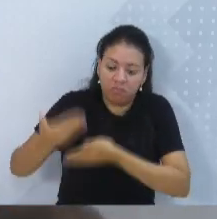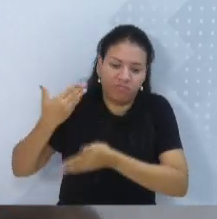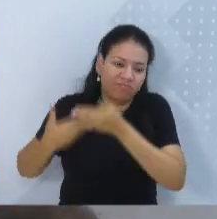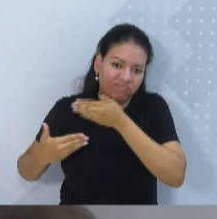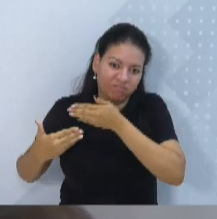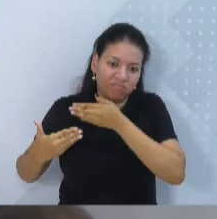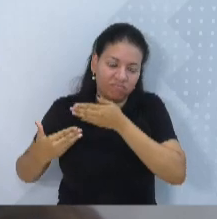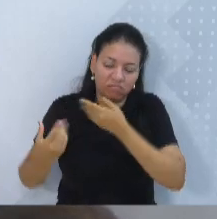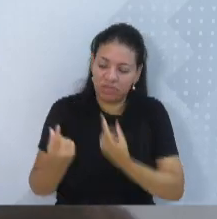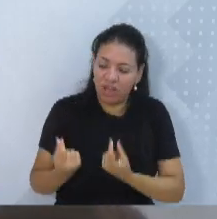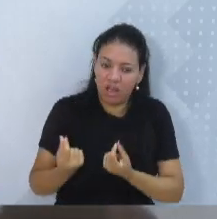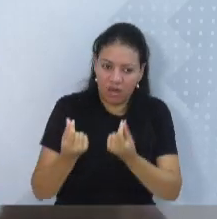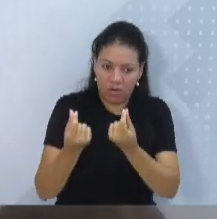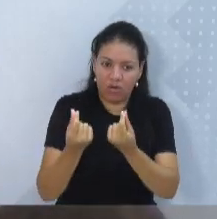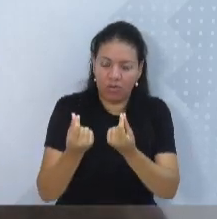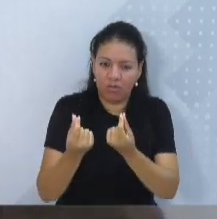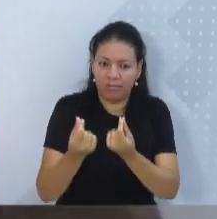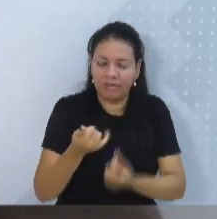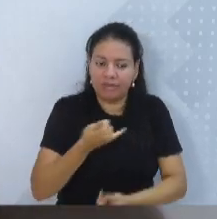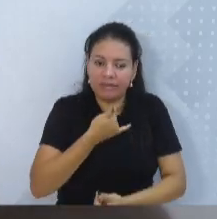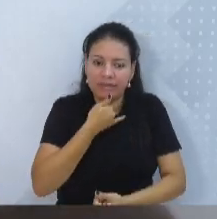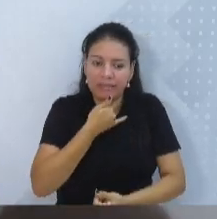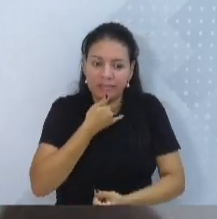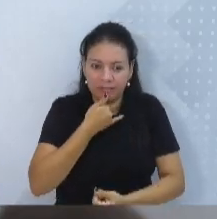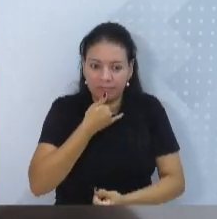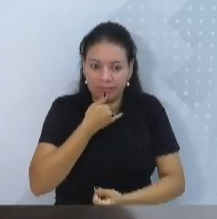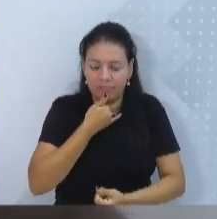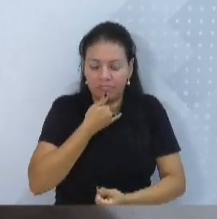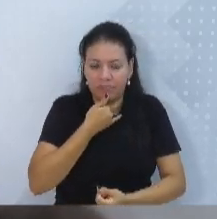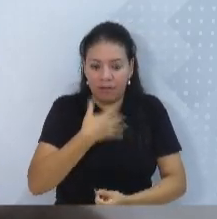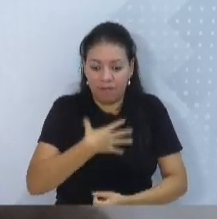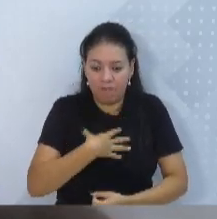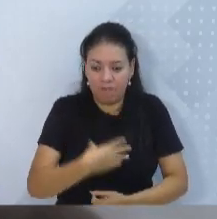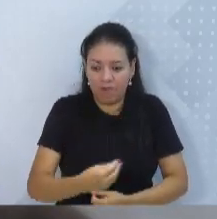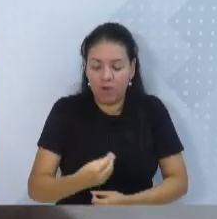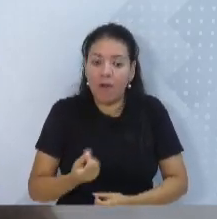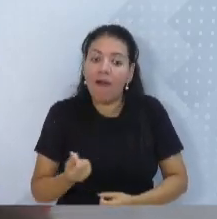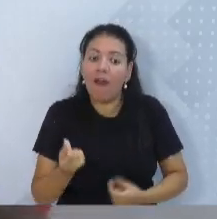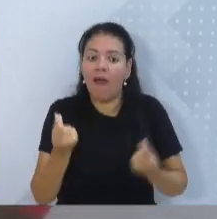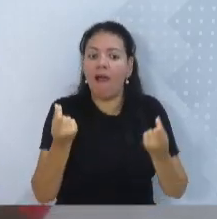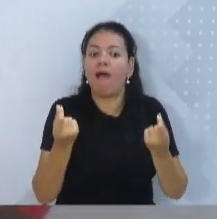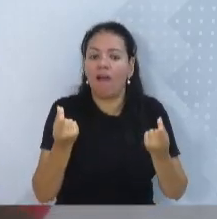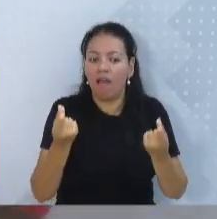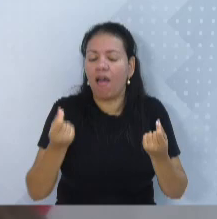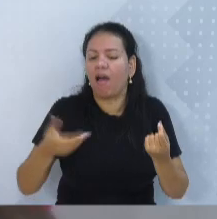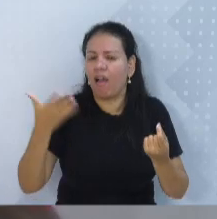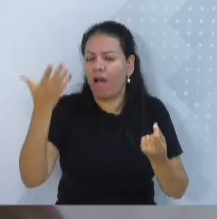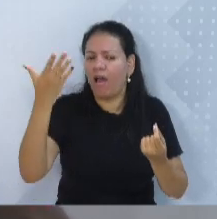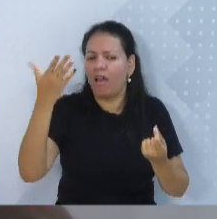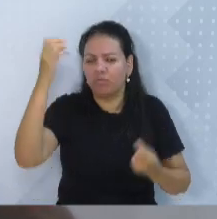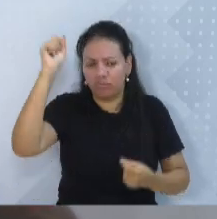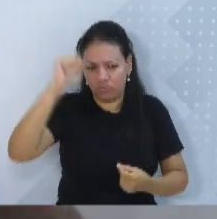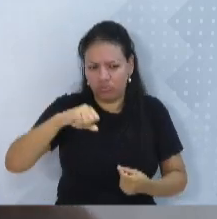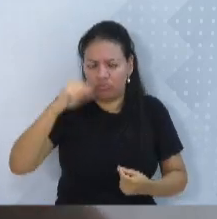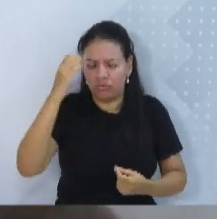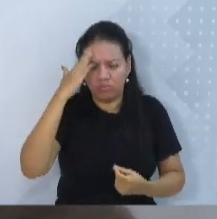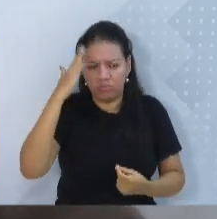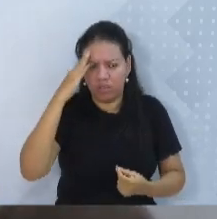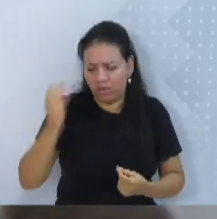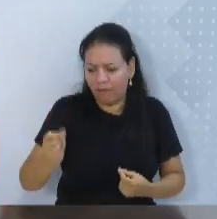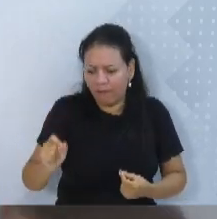economicamente é triste eu precisava falar os nossos filhos são caros para os cofres eu sei que são